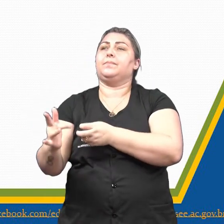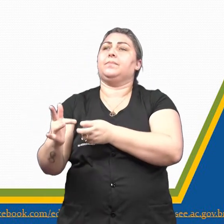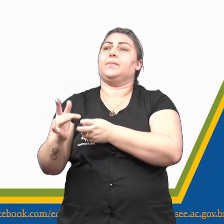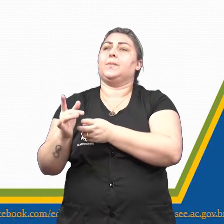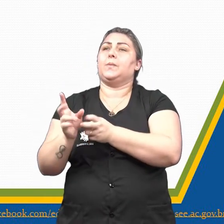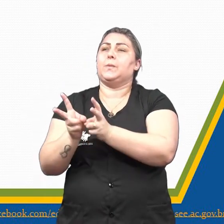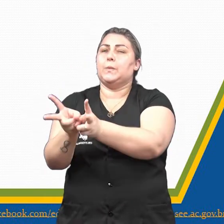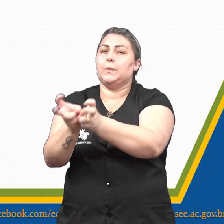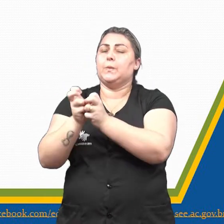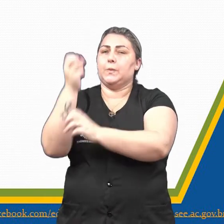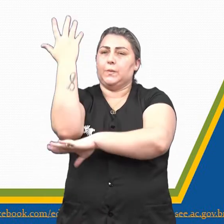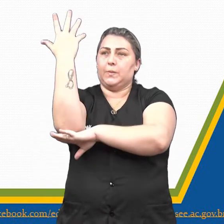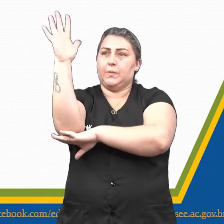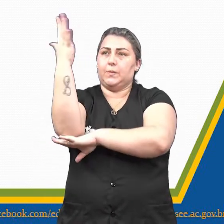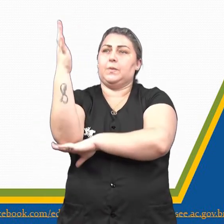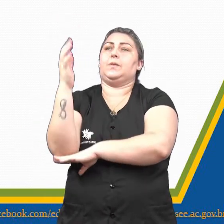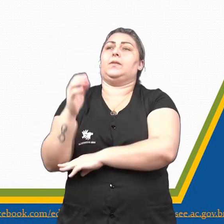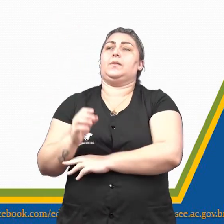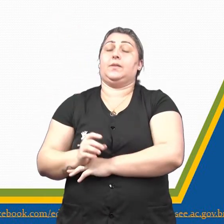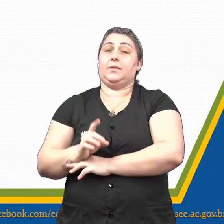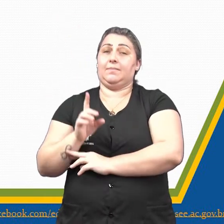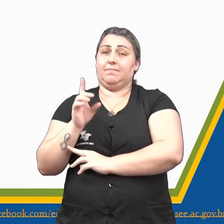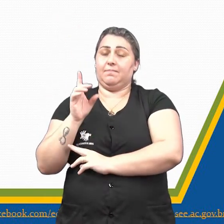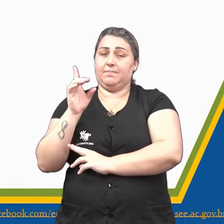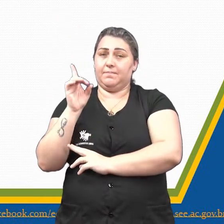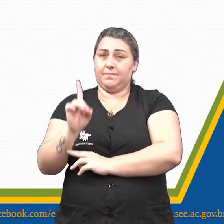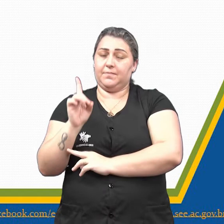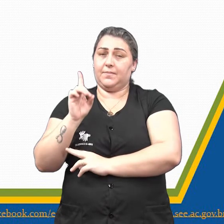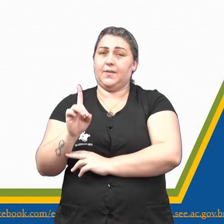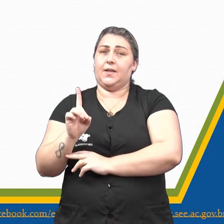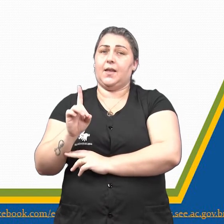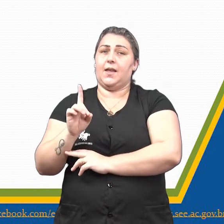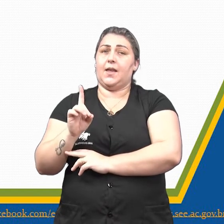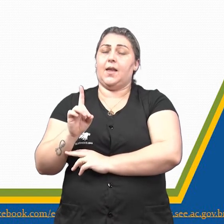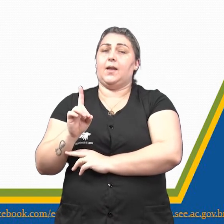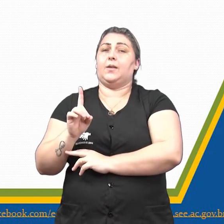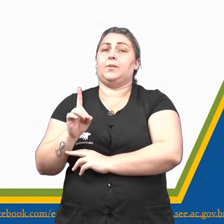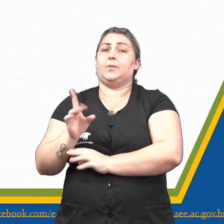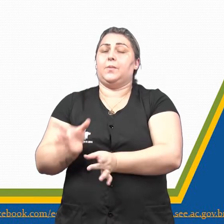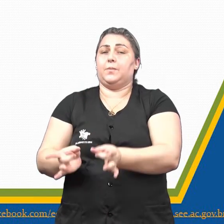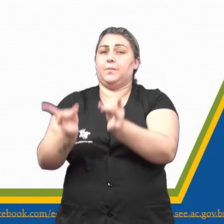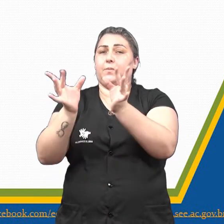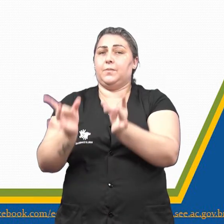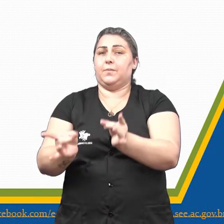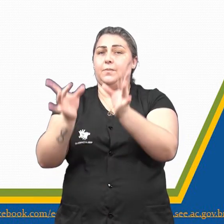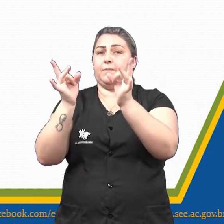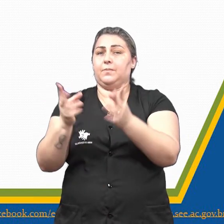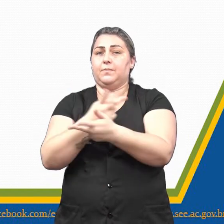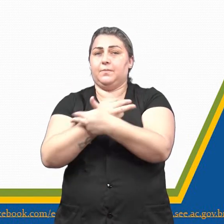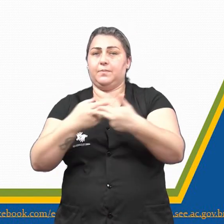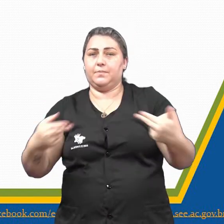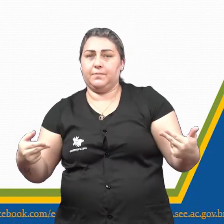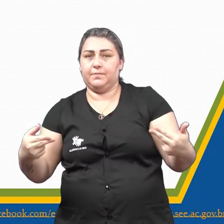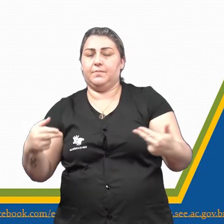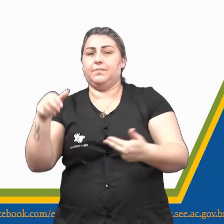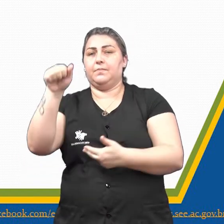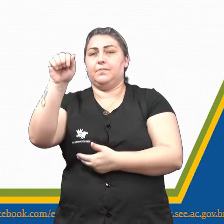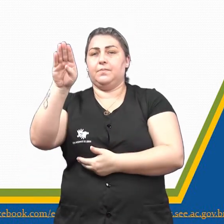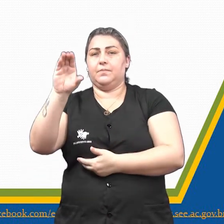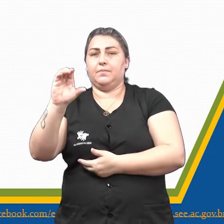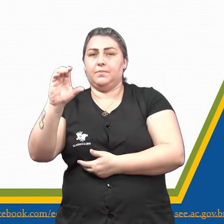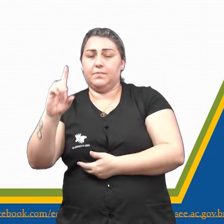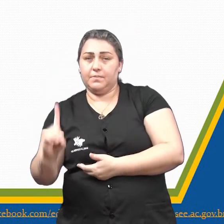C, extração do pau-brasil, ou letra D, o comércio de especiarias. E aí, pessoal, A, B, C ou